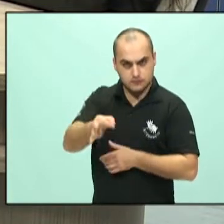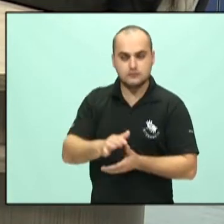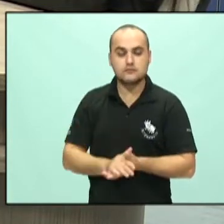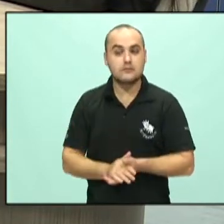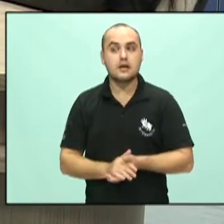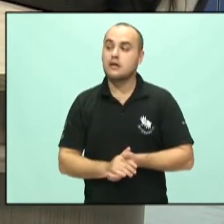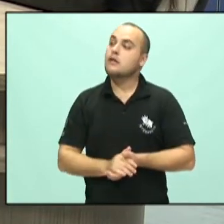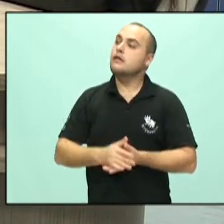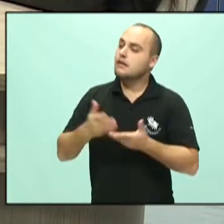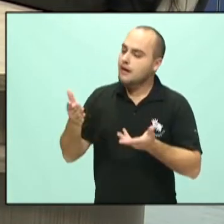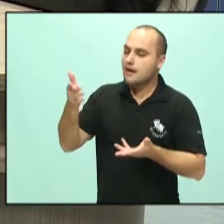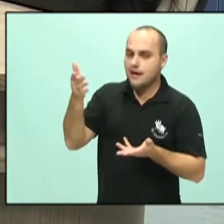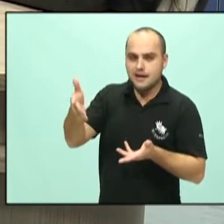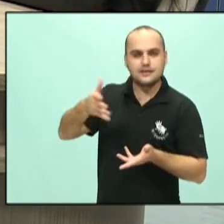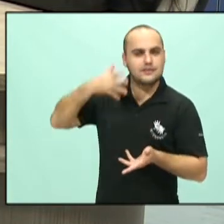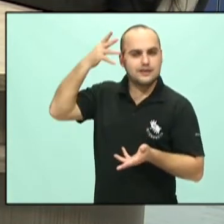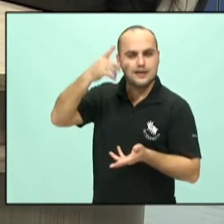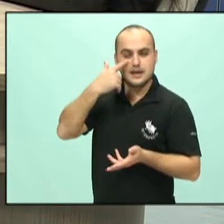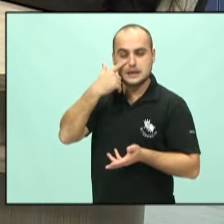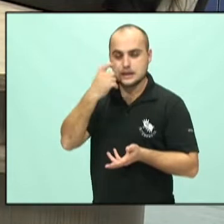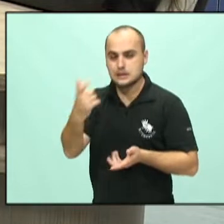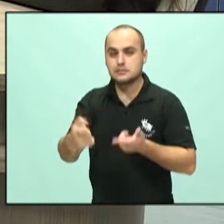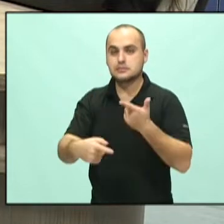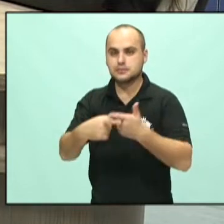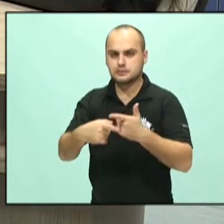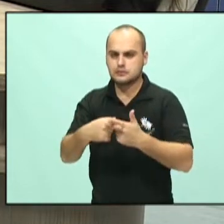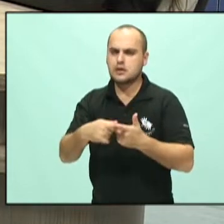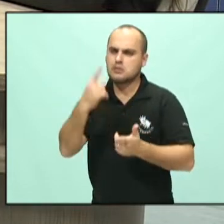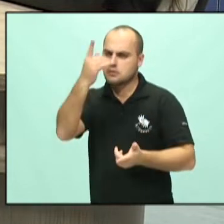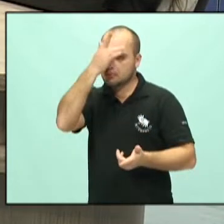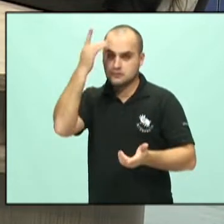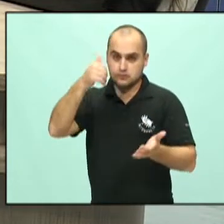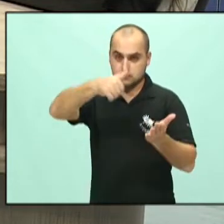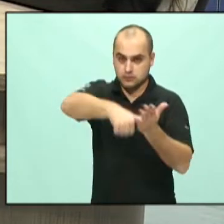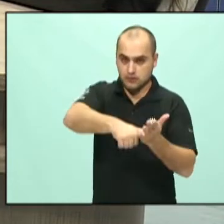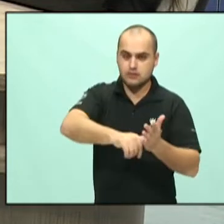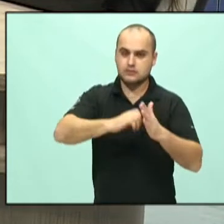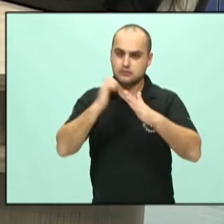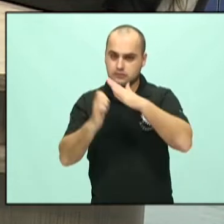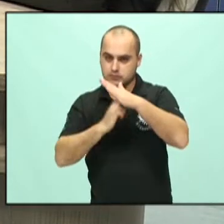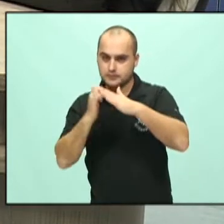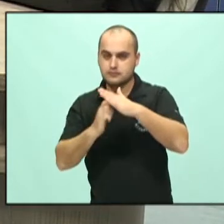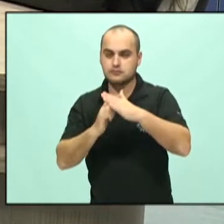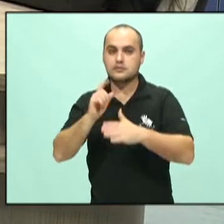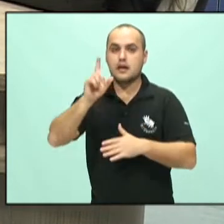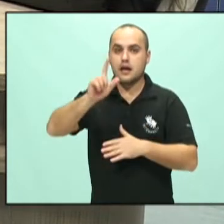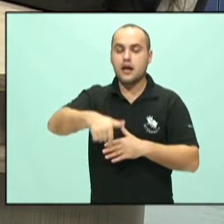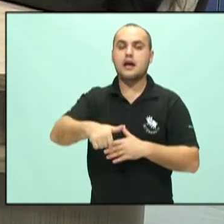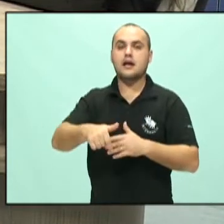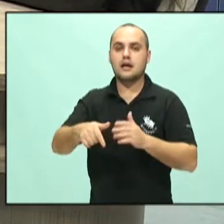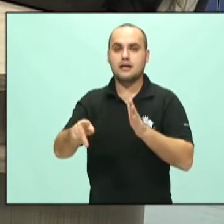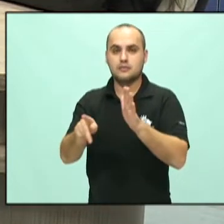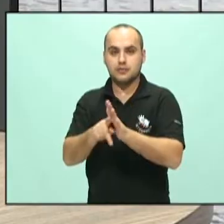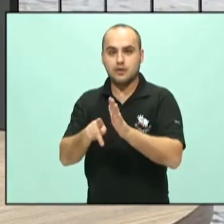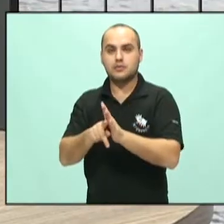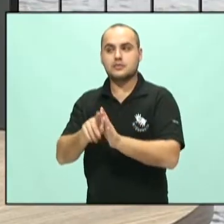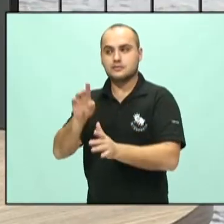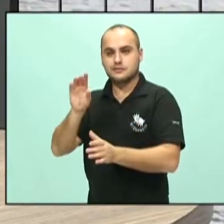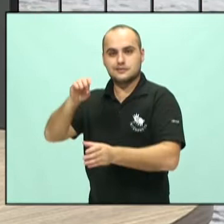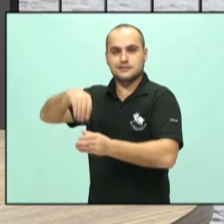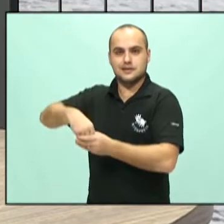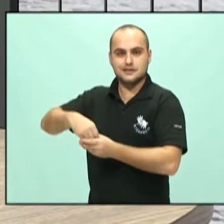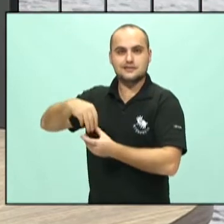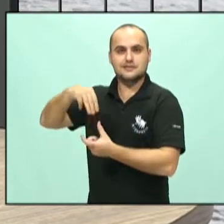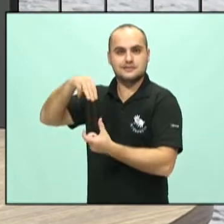porque inclusive um dos sócios assim, né, da empresa da Expoente, ele é um egresso de produção audiovisual, né, o